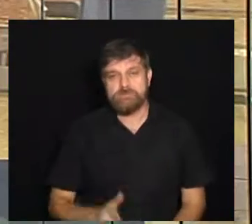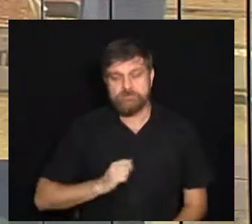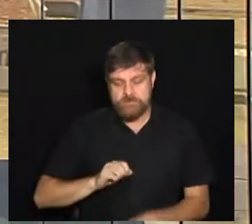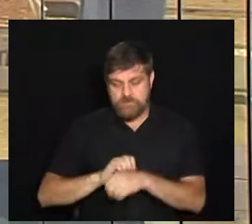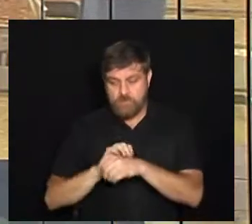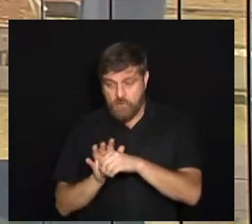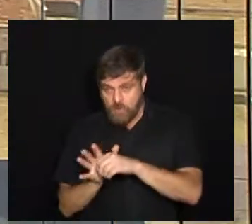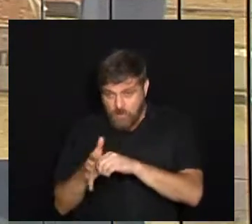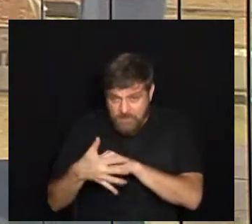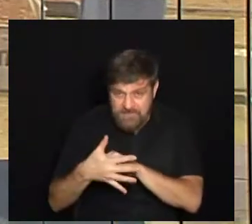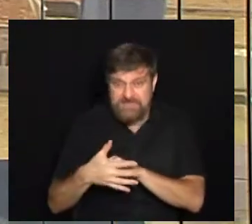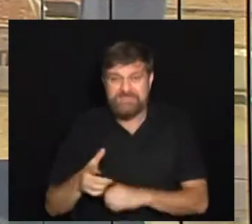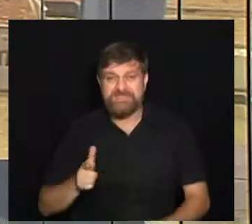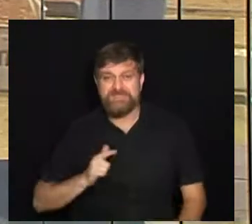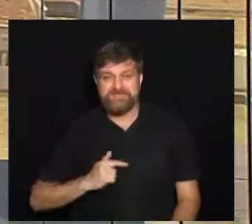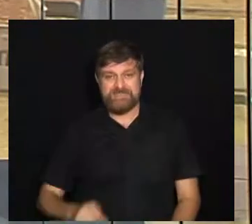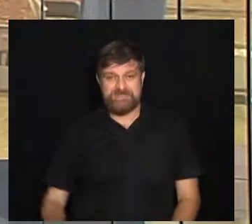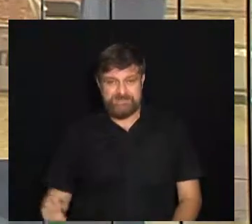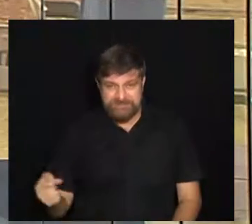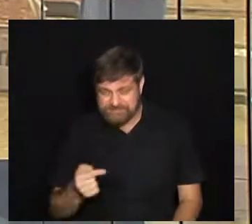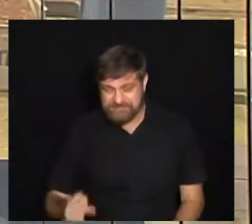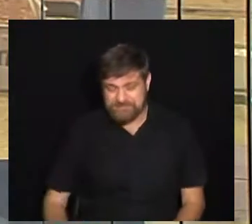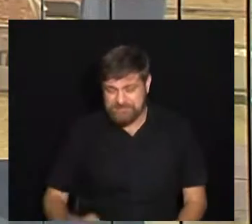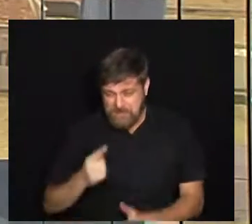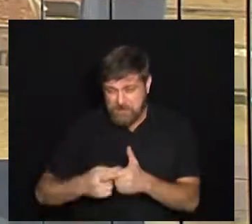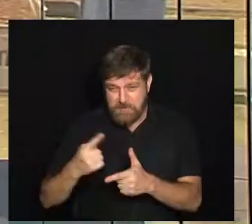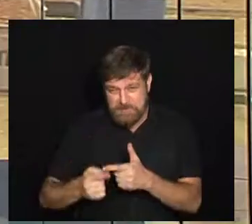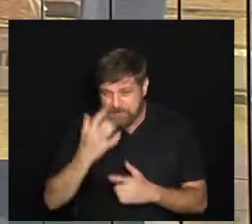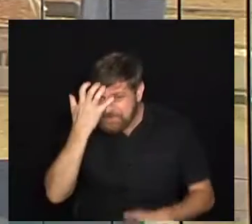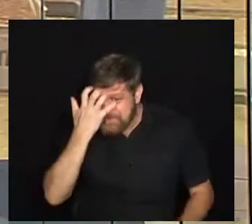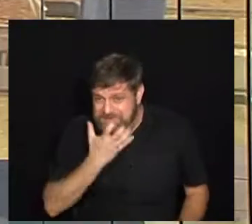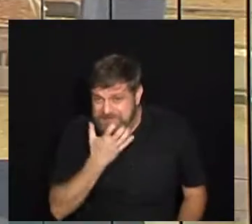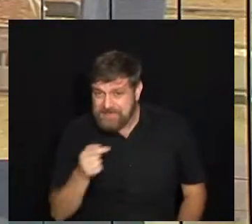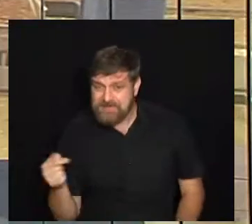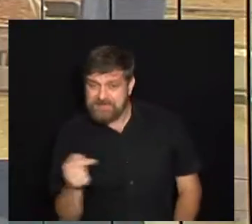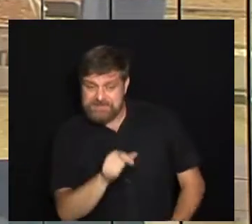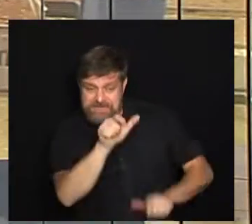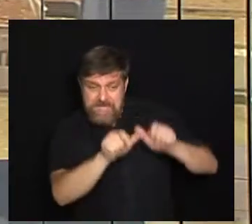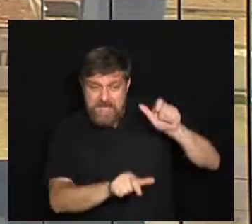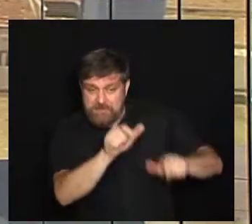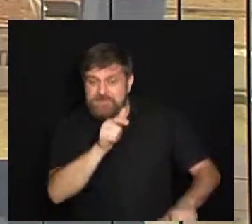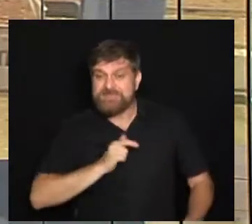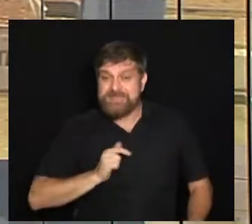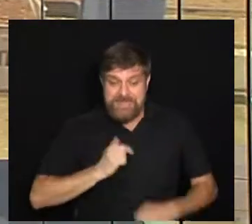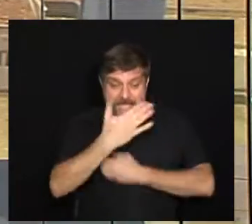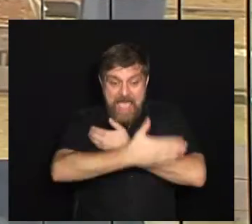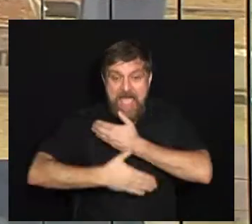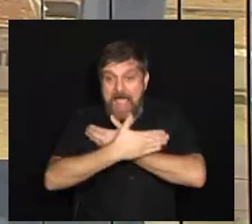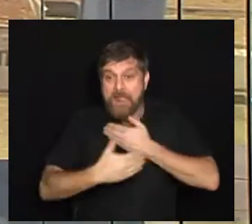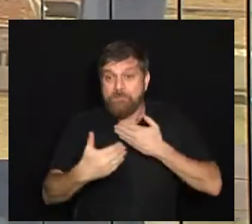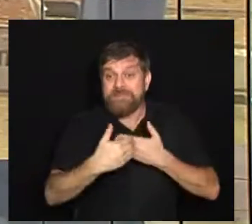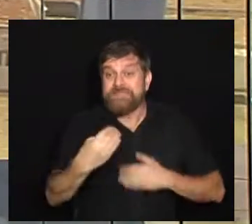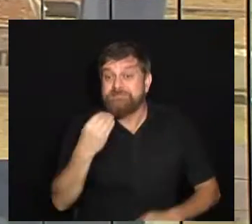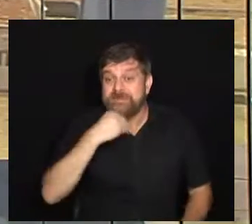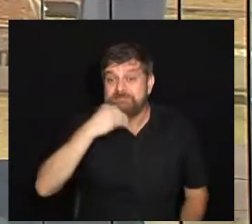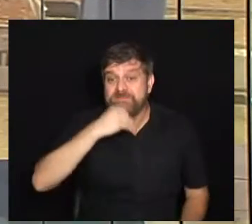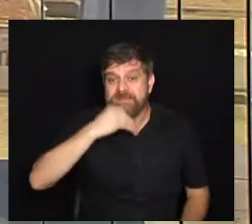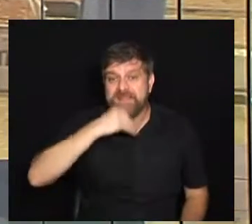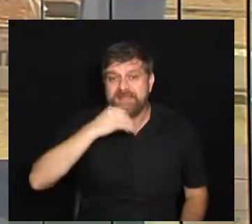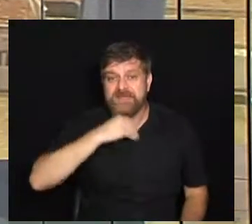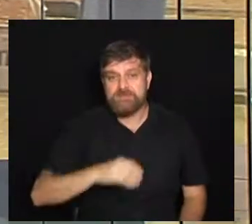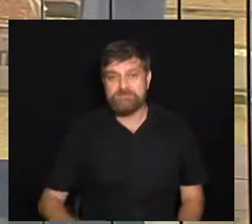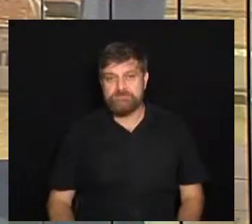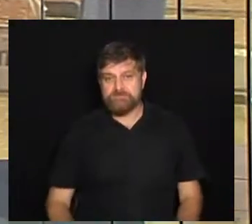o convide tem a associação de quadros mais graves com o a questão da e mundo da imunossupressão né é eu